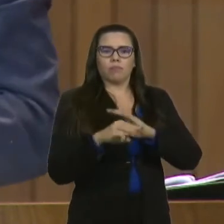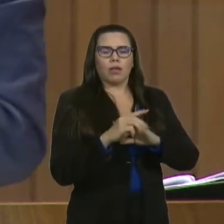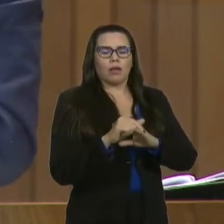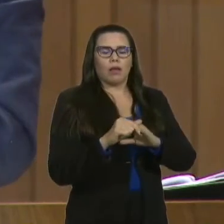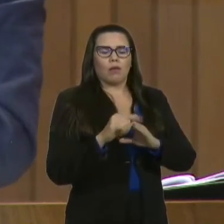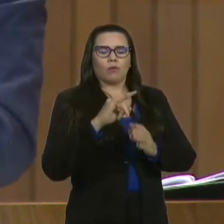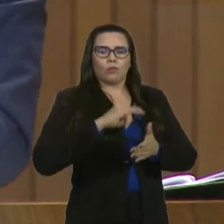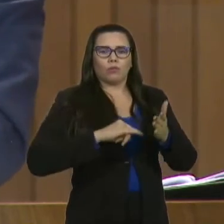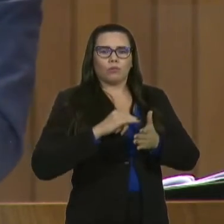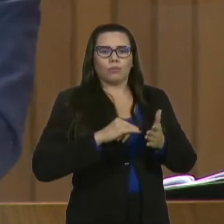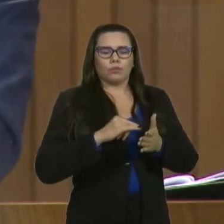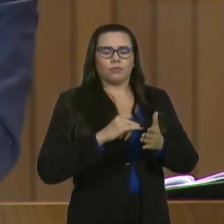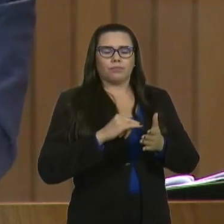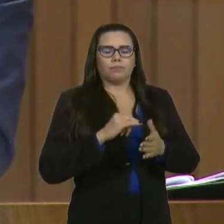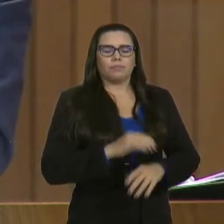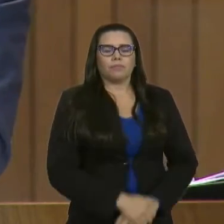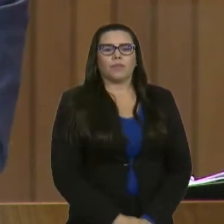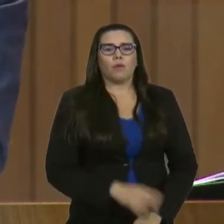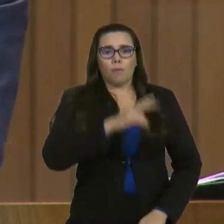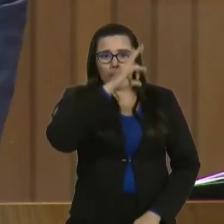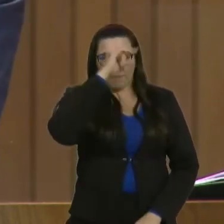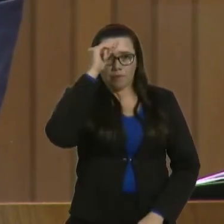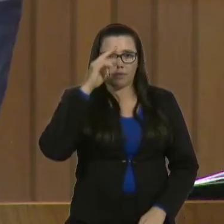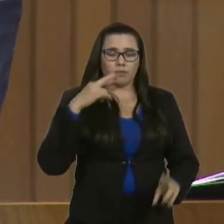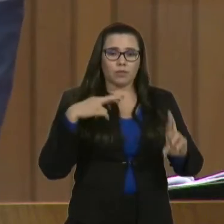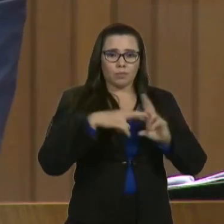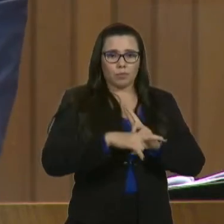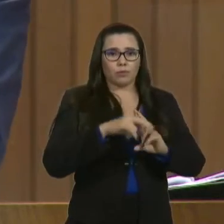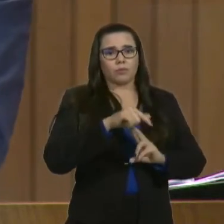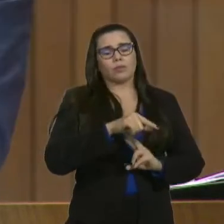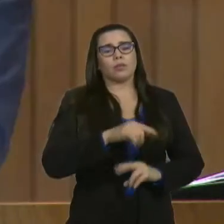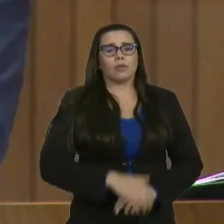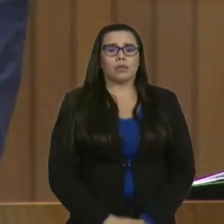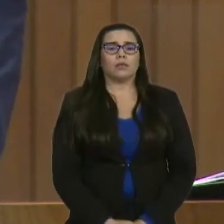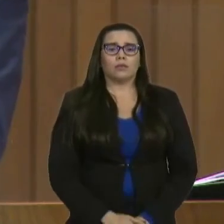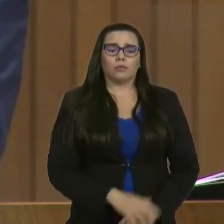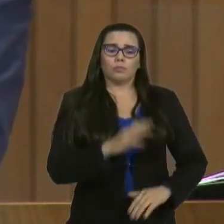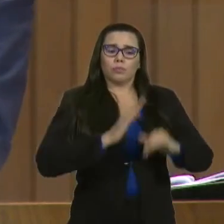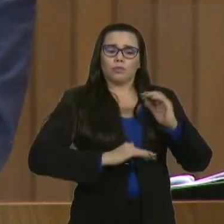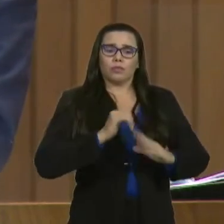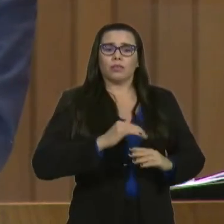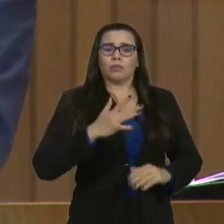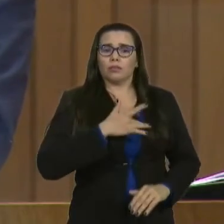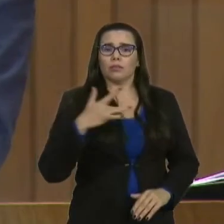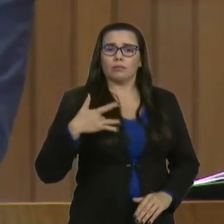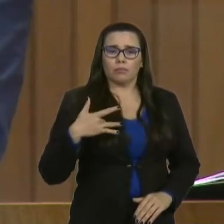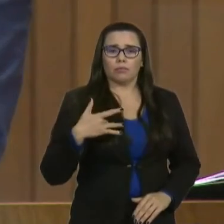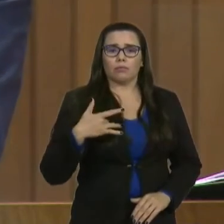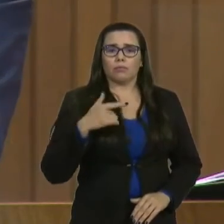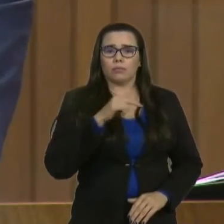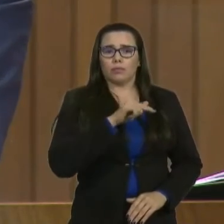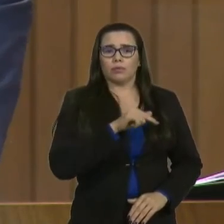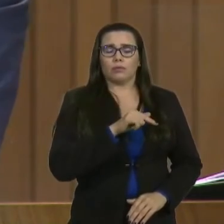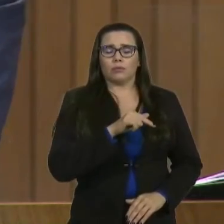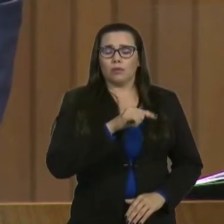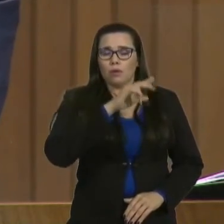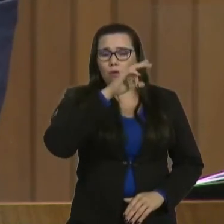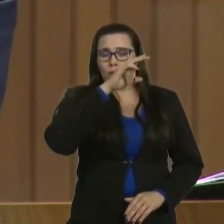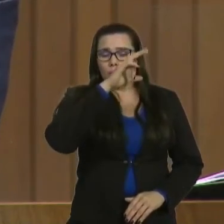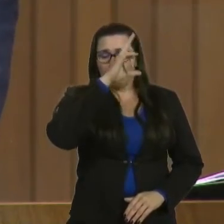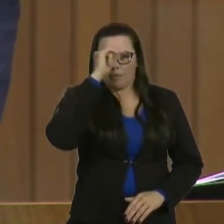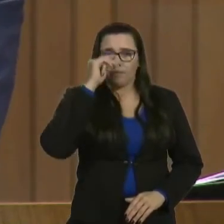atenção aos agente comunitário de saúde e os ACS das raças agente comunitário de saúde agente de endemias